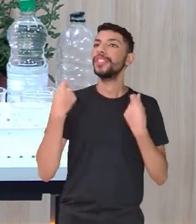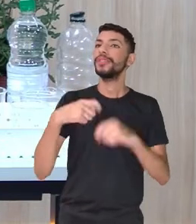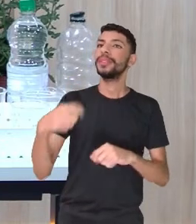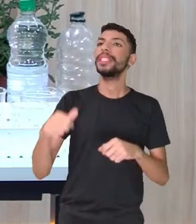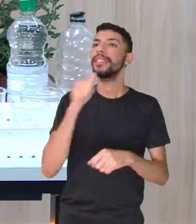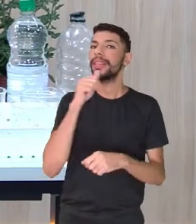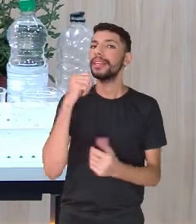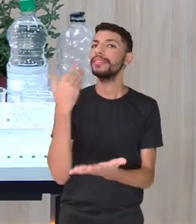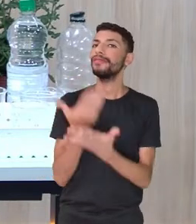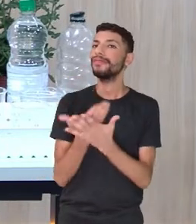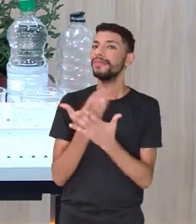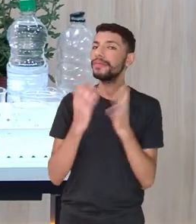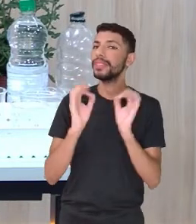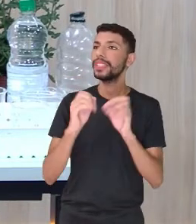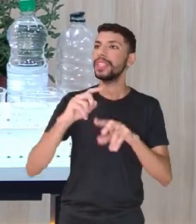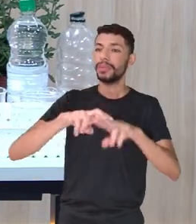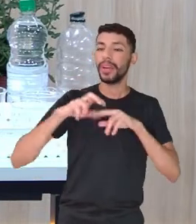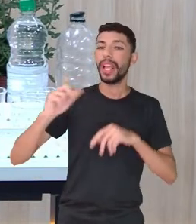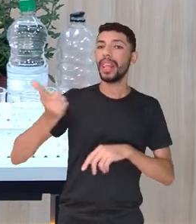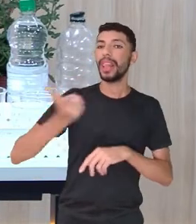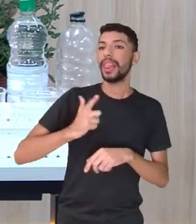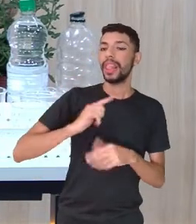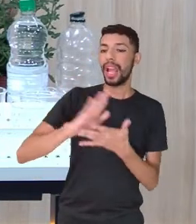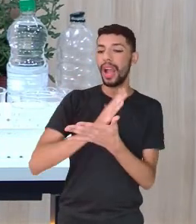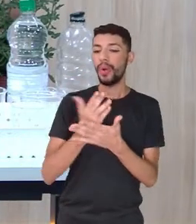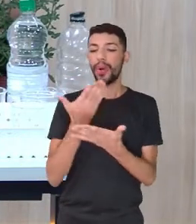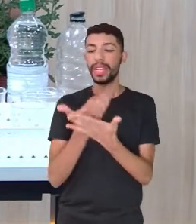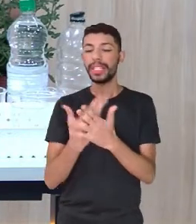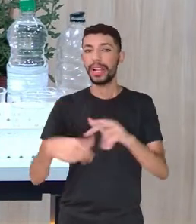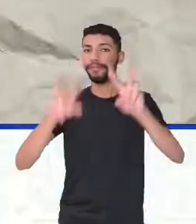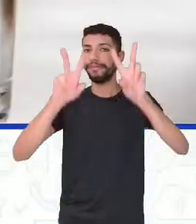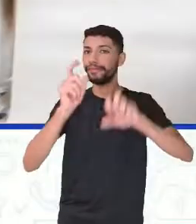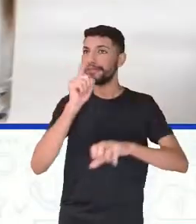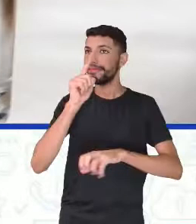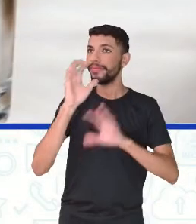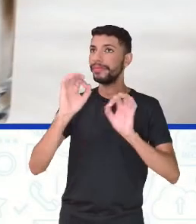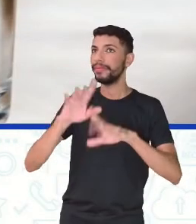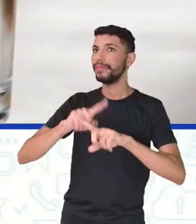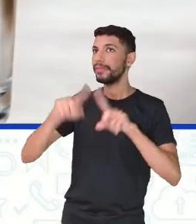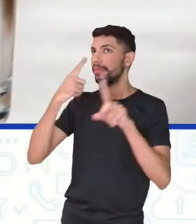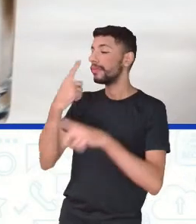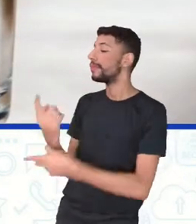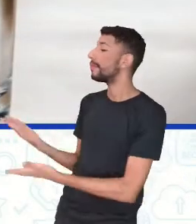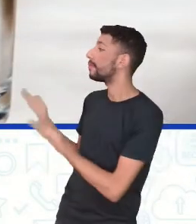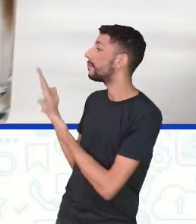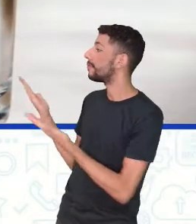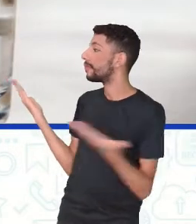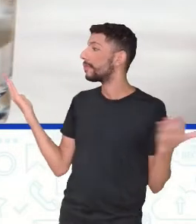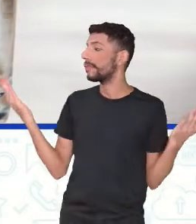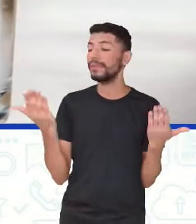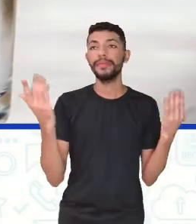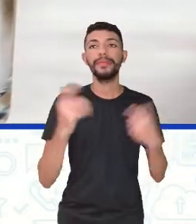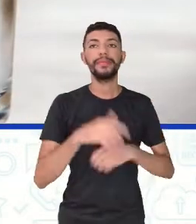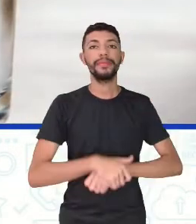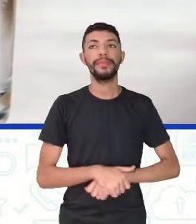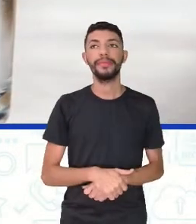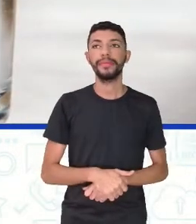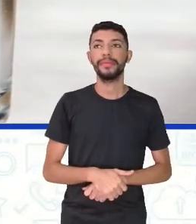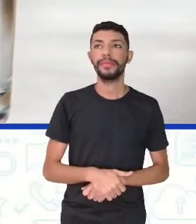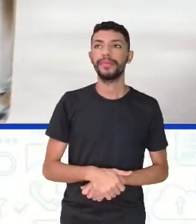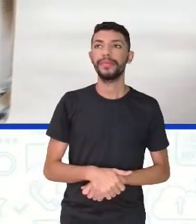conversar ainda, porque vão ter algumas aulas falando de água. E agora? Agora a gente vem com